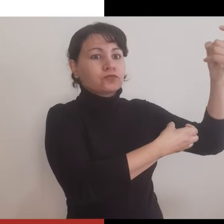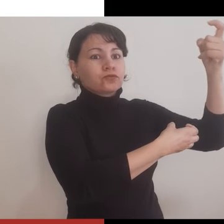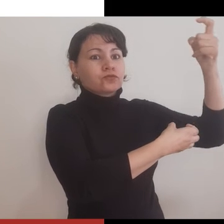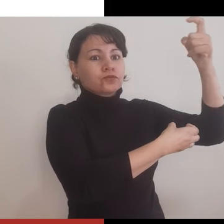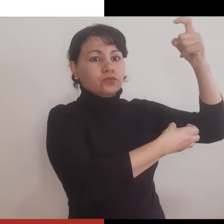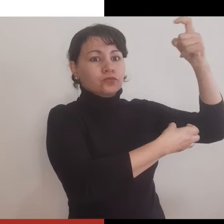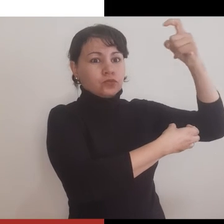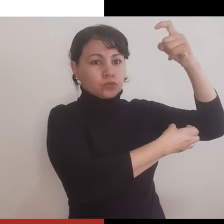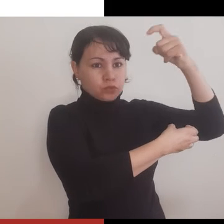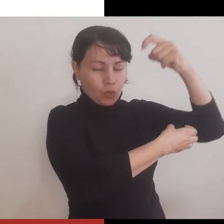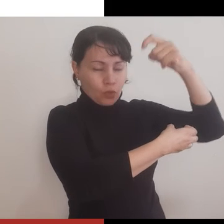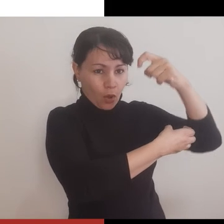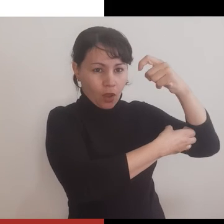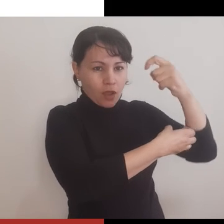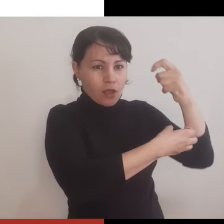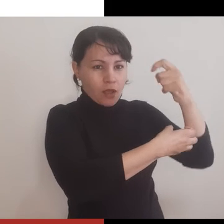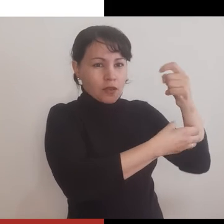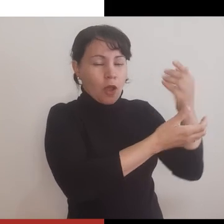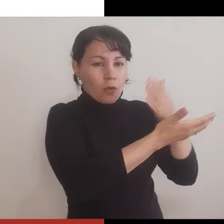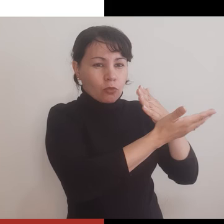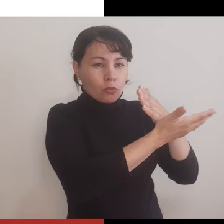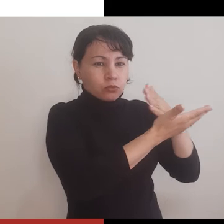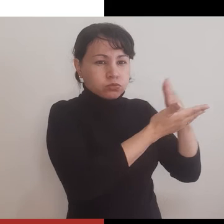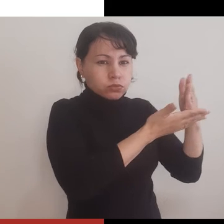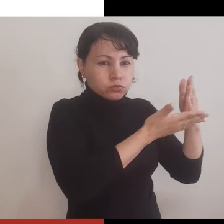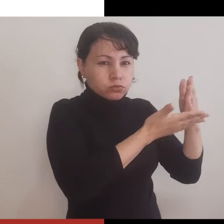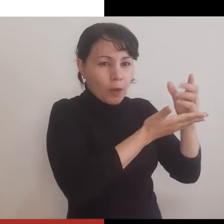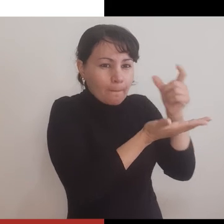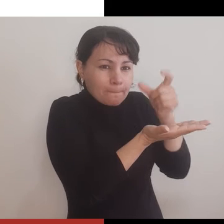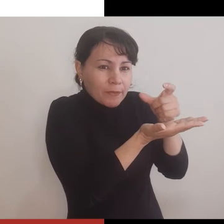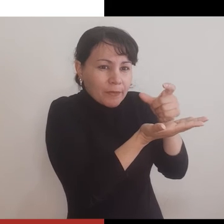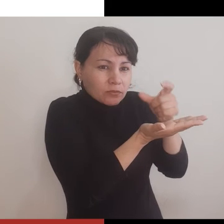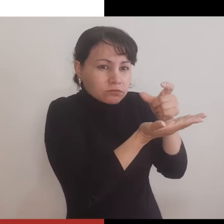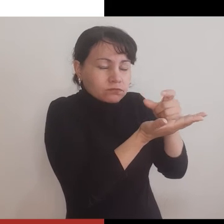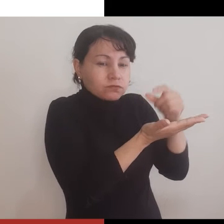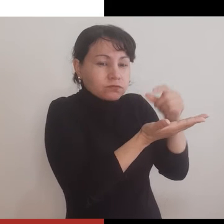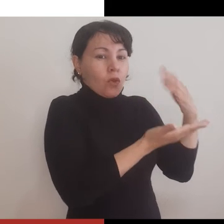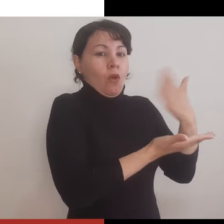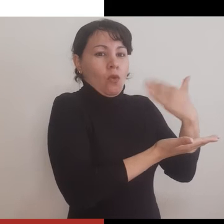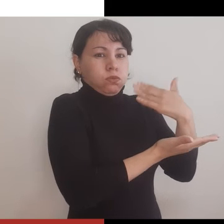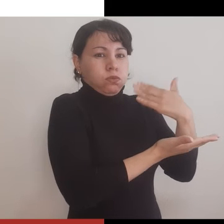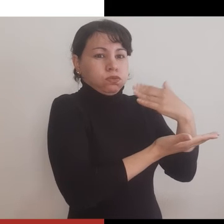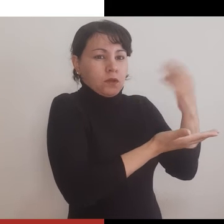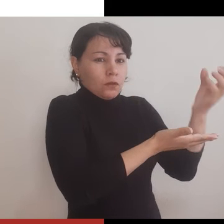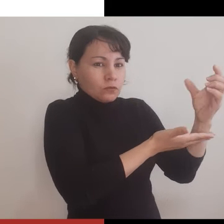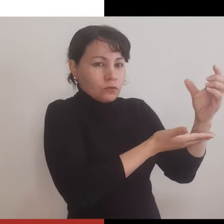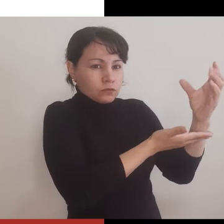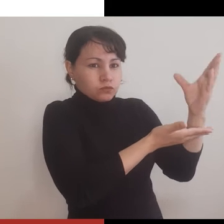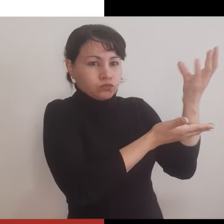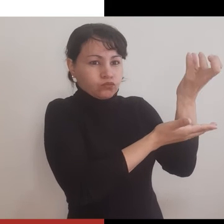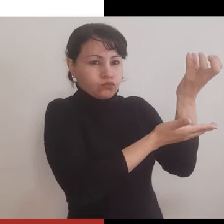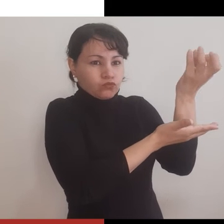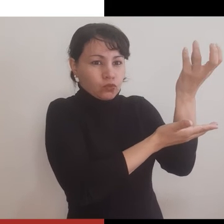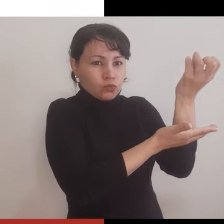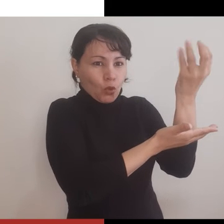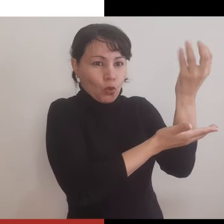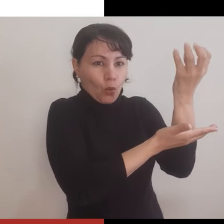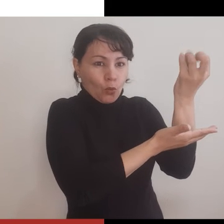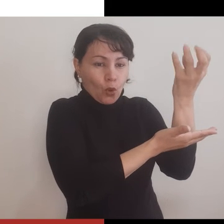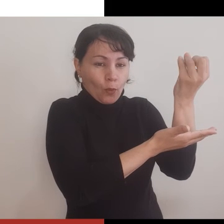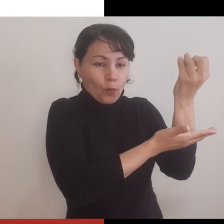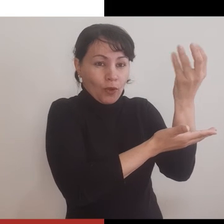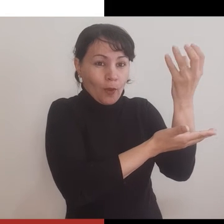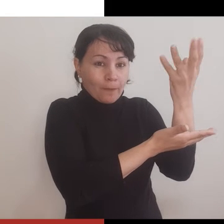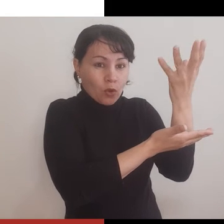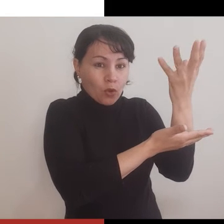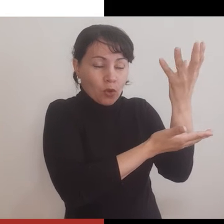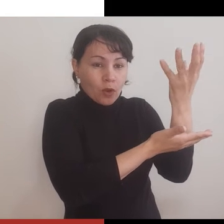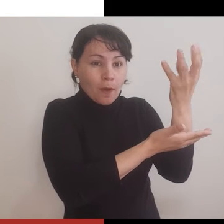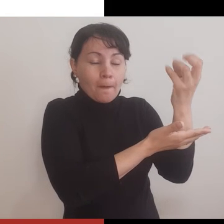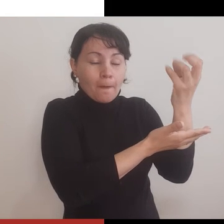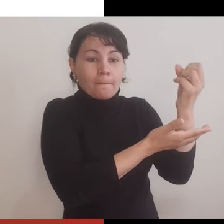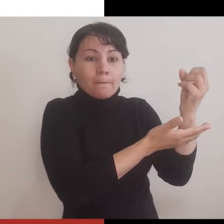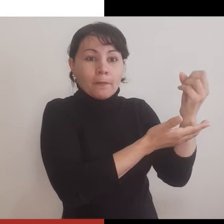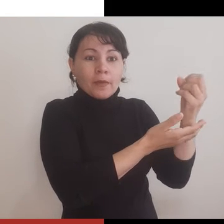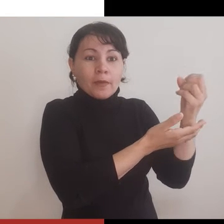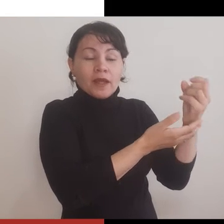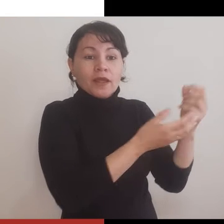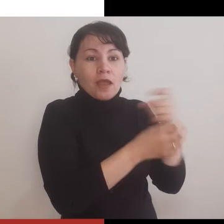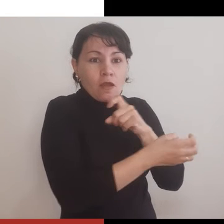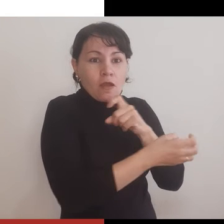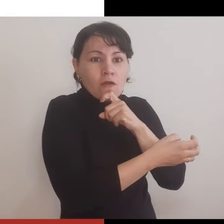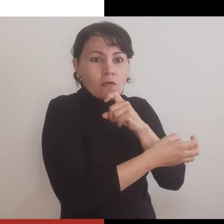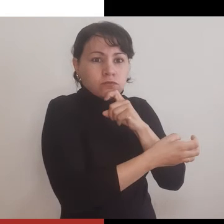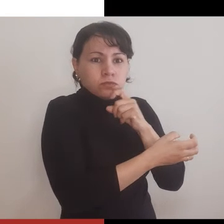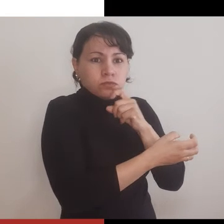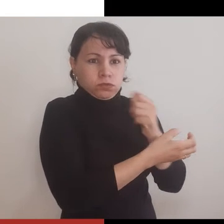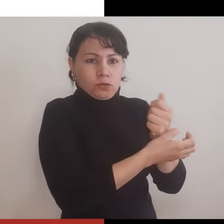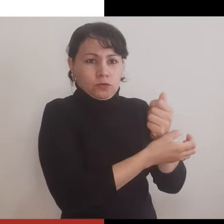outra fonte de calor aqui, onde ele vai regular essa temperatura do sangue para que, em